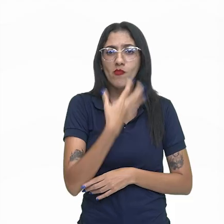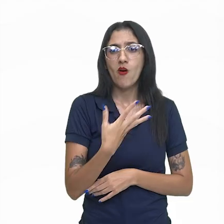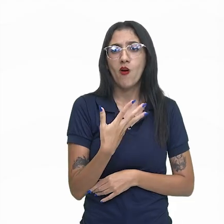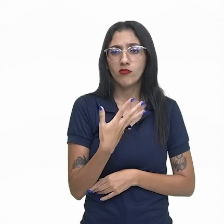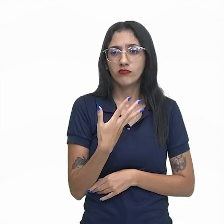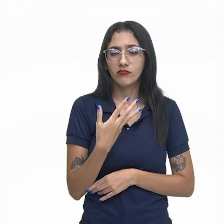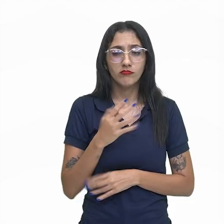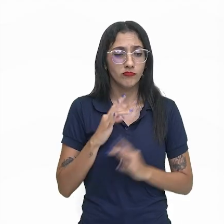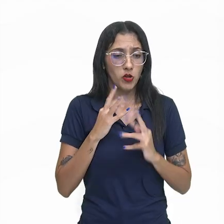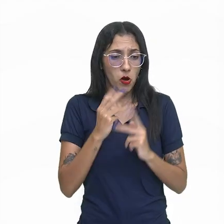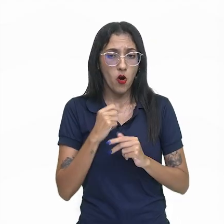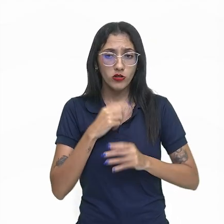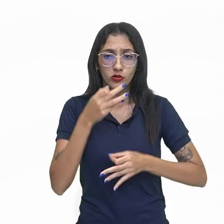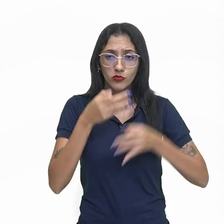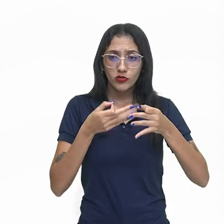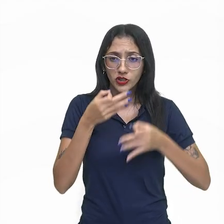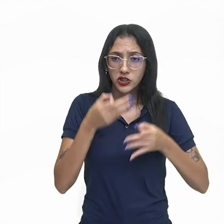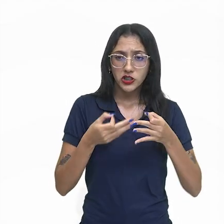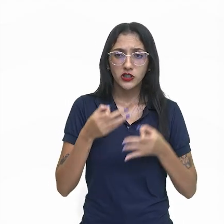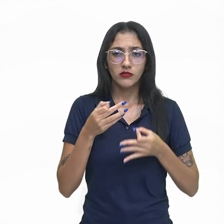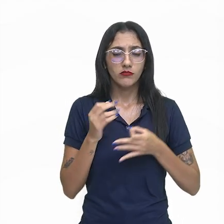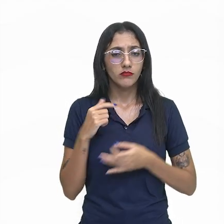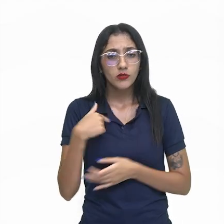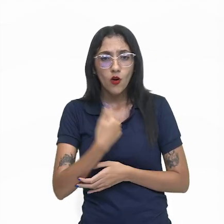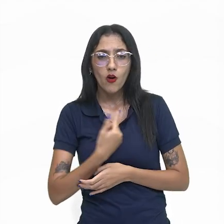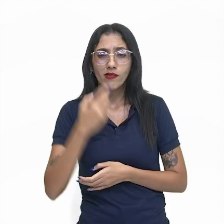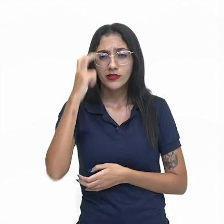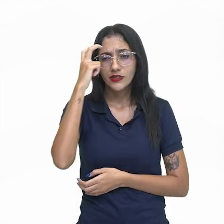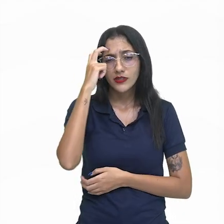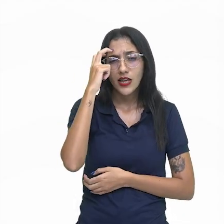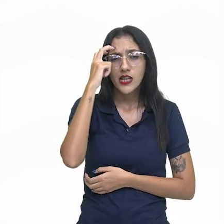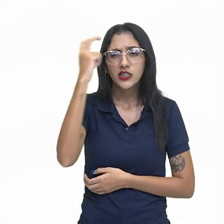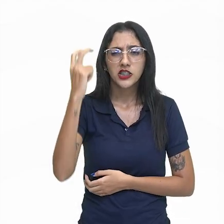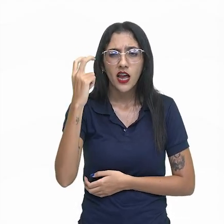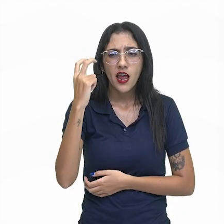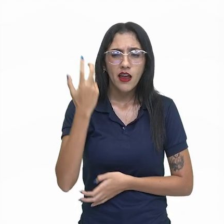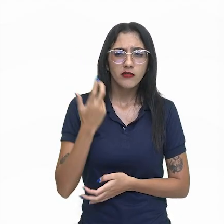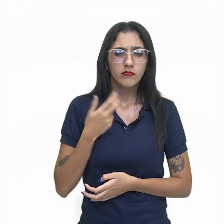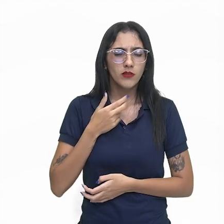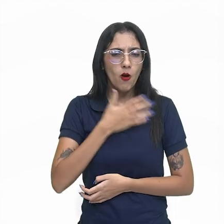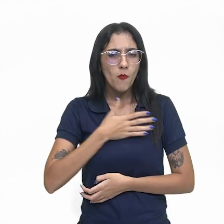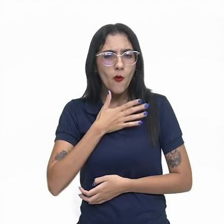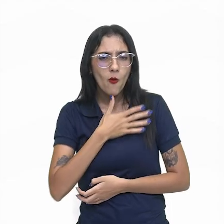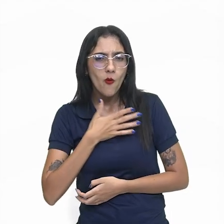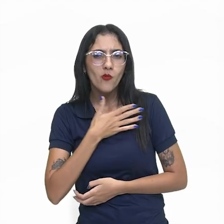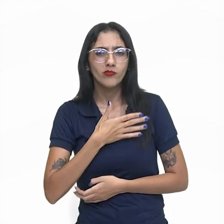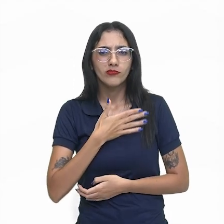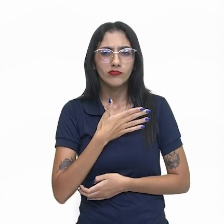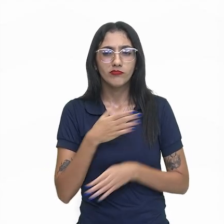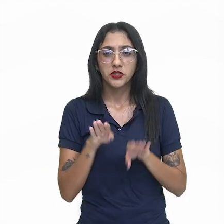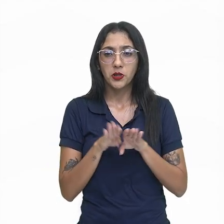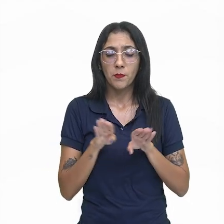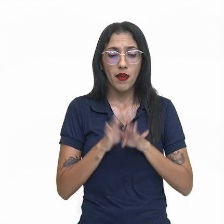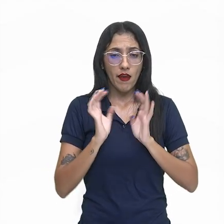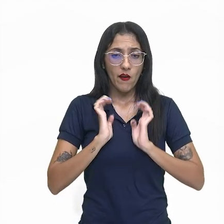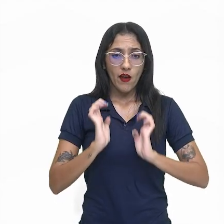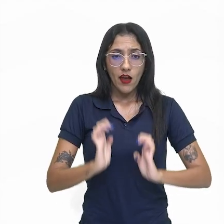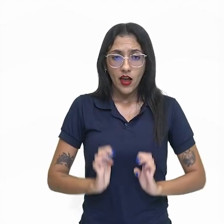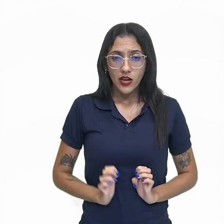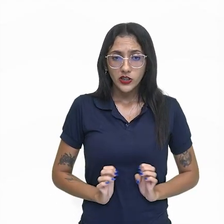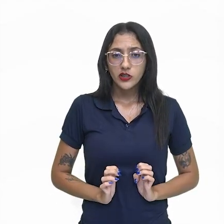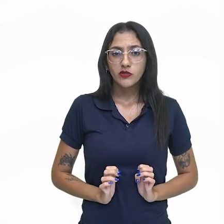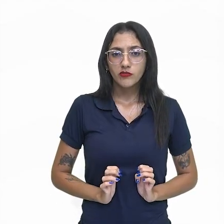todos justos, somos todos inteligentes, somos todos amorosos, somos todos